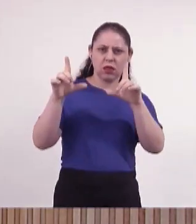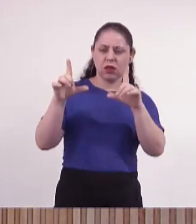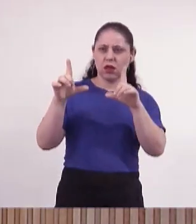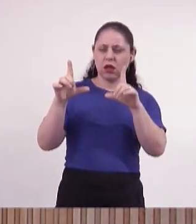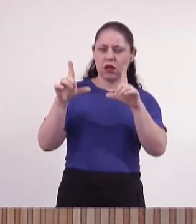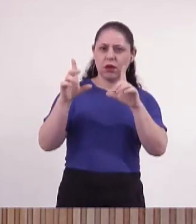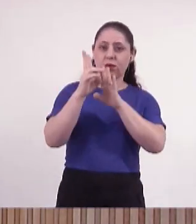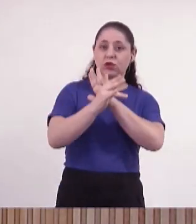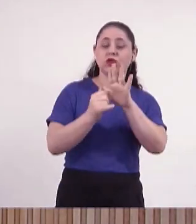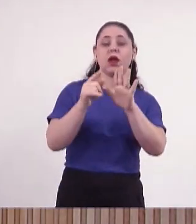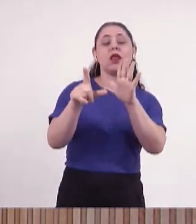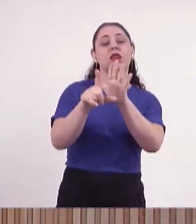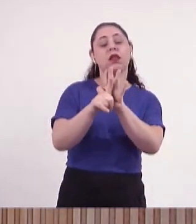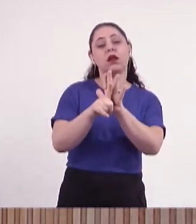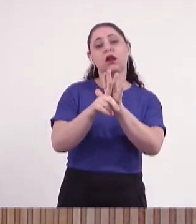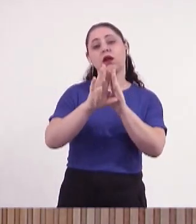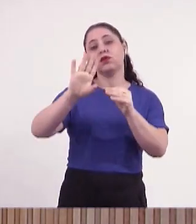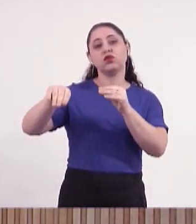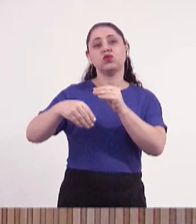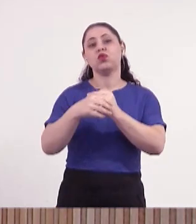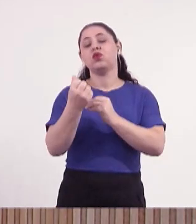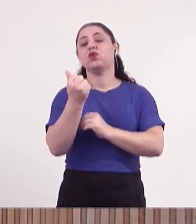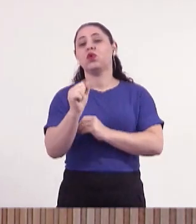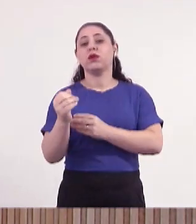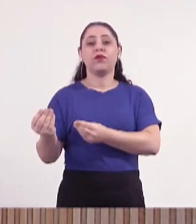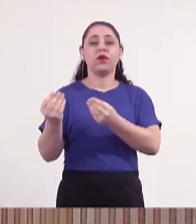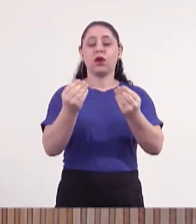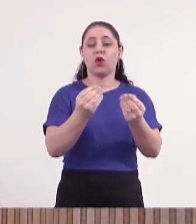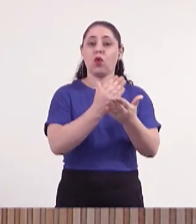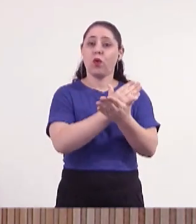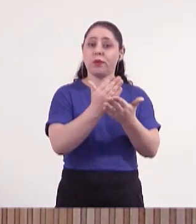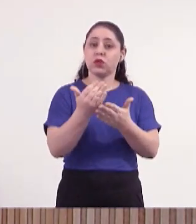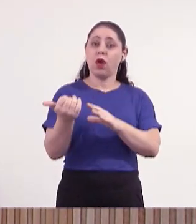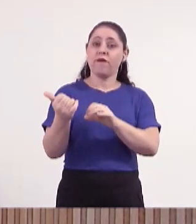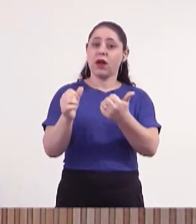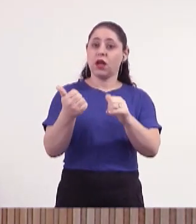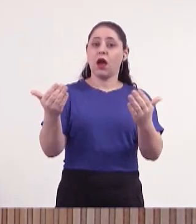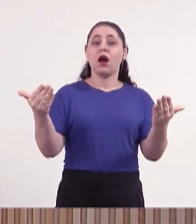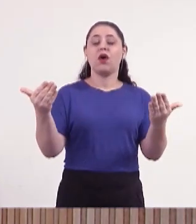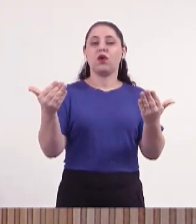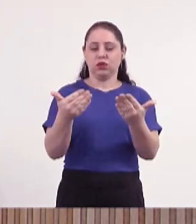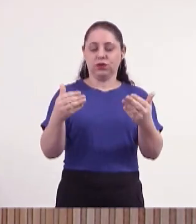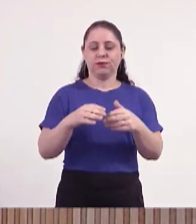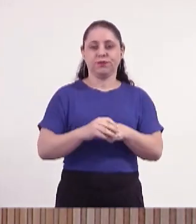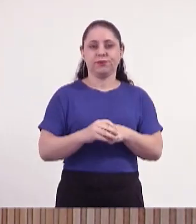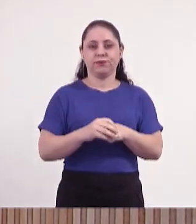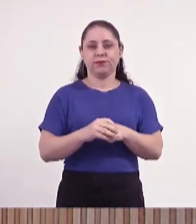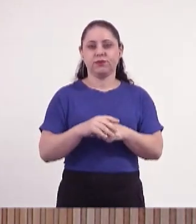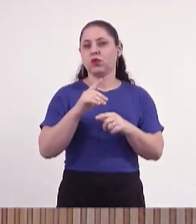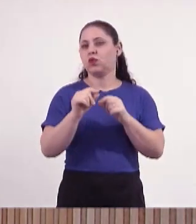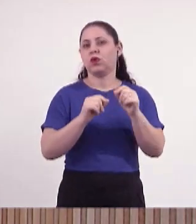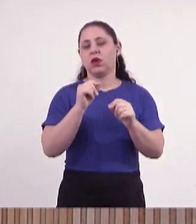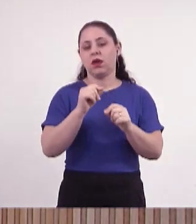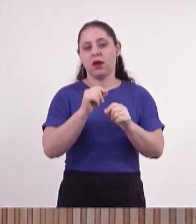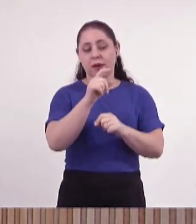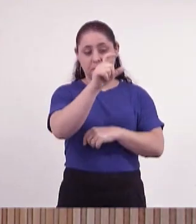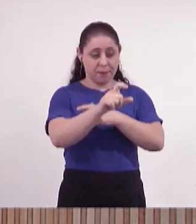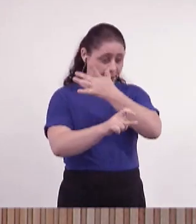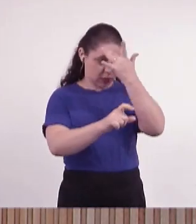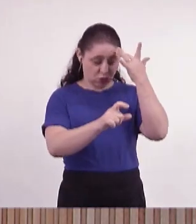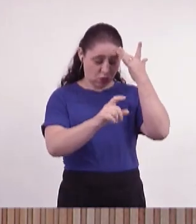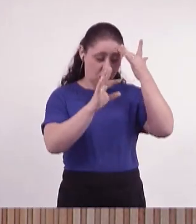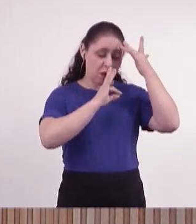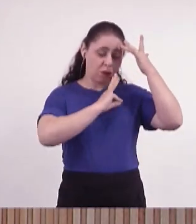O projeto de lei complementar de número 8, como eu disse, foi entregue hoje, começou a tramitar na Assembleia Legislativa, retribui aquele policial